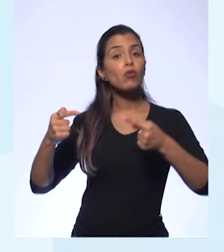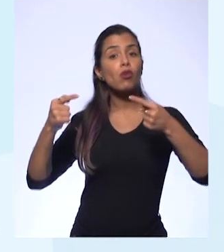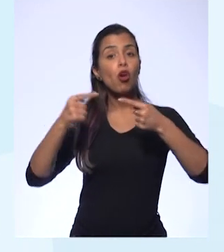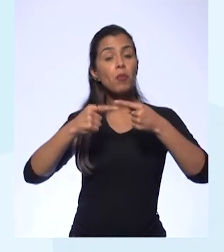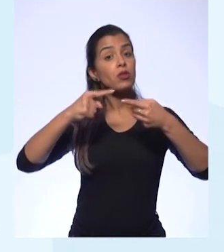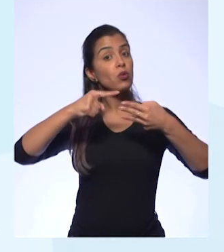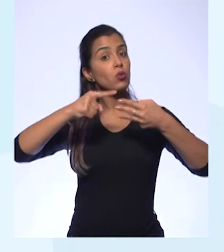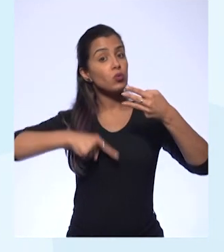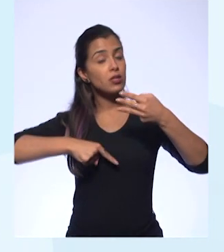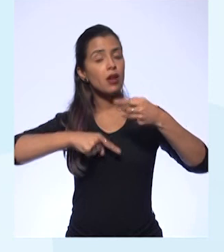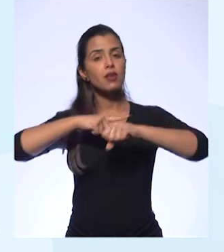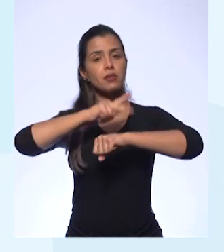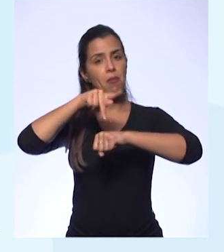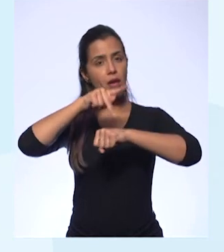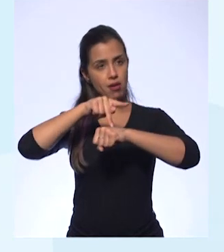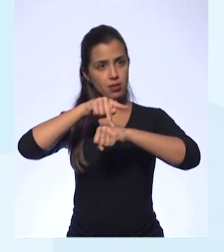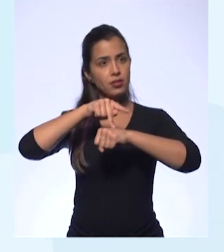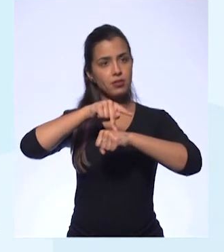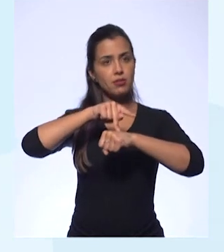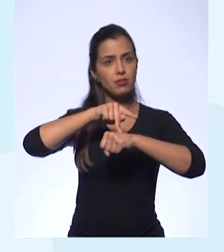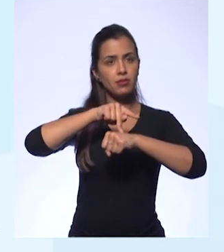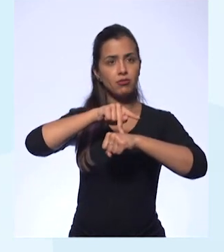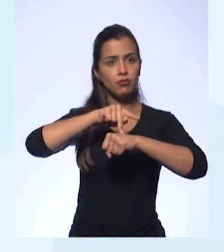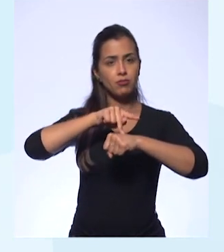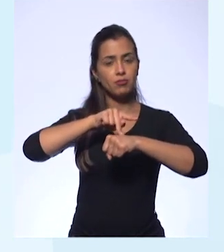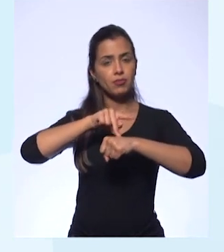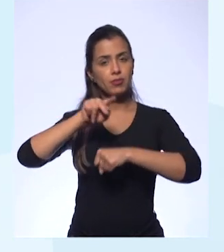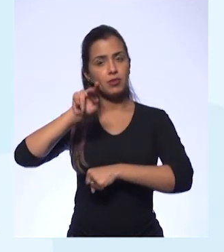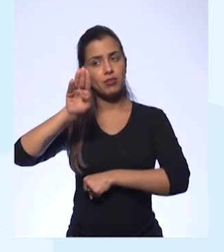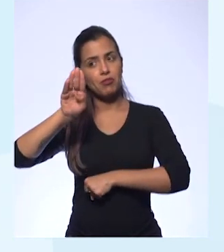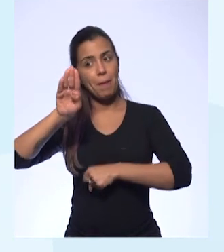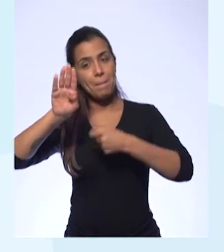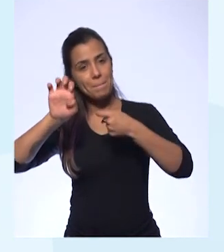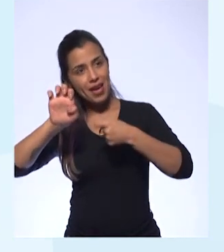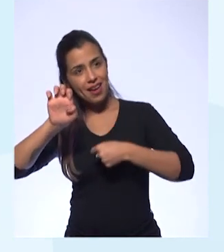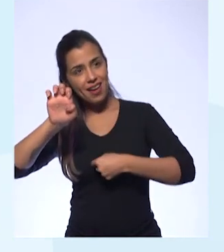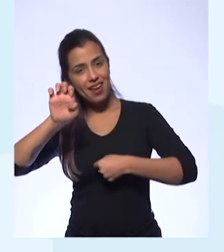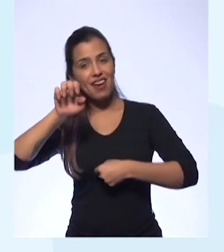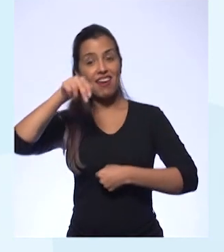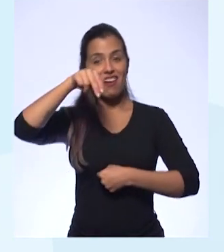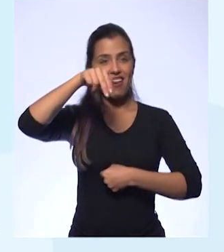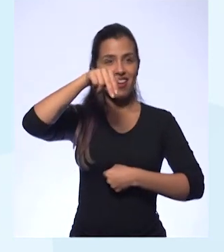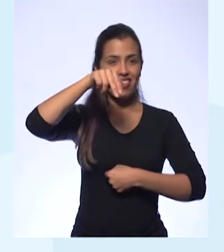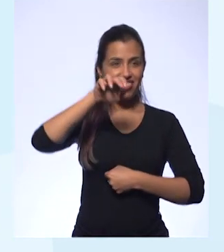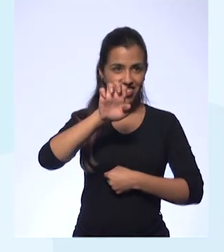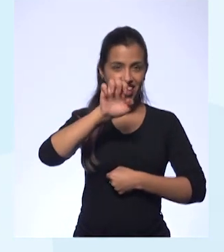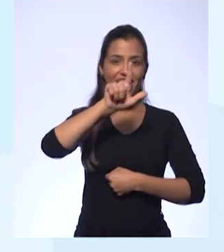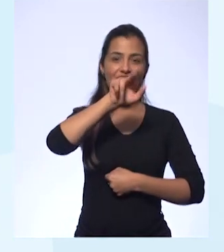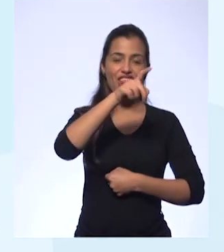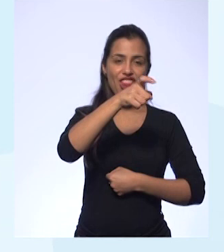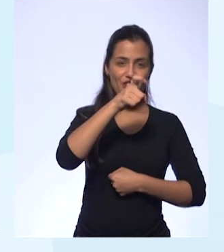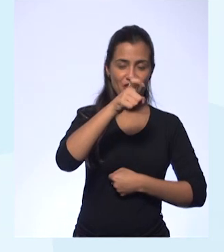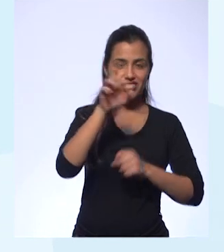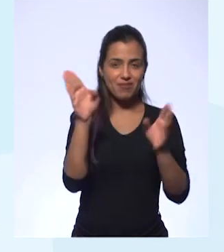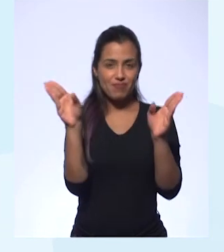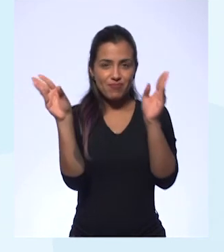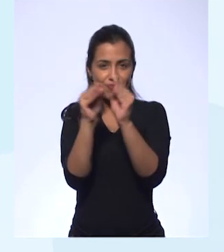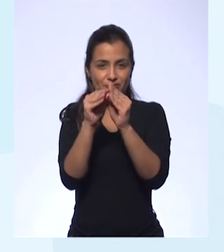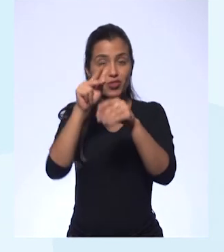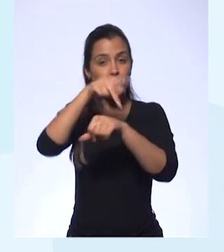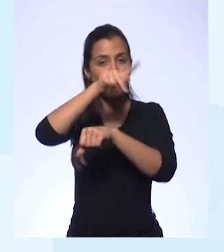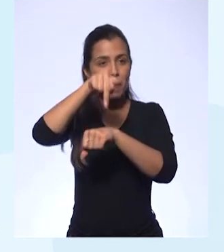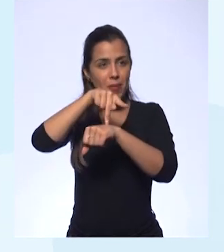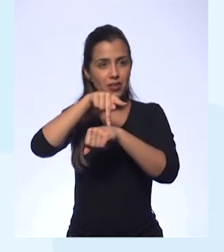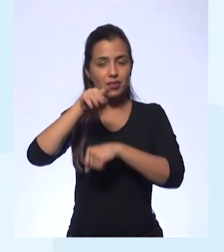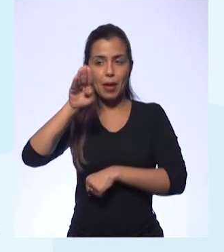3 países, né, a abreviação aí, as iniciais dos 3 países que pertencem, né, a essa organização econômica,